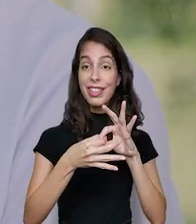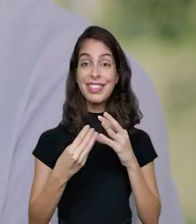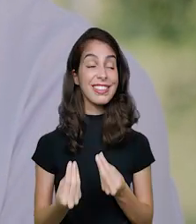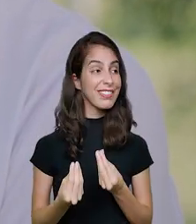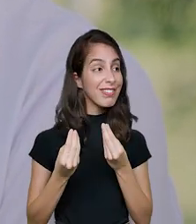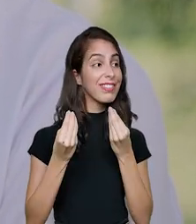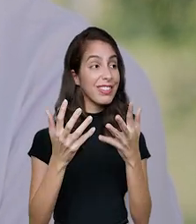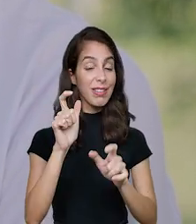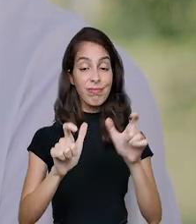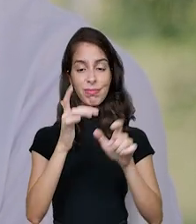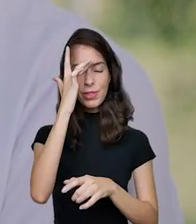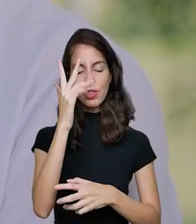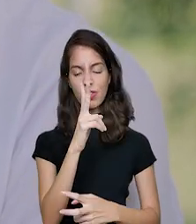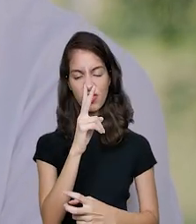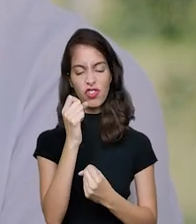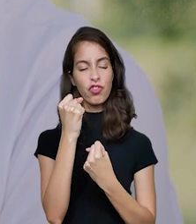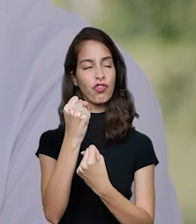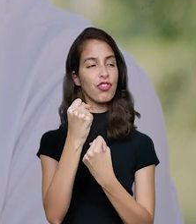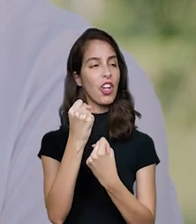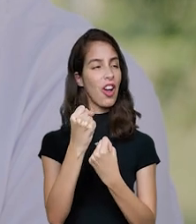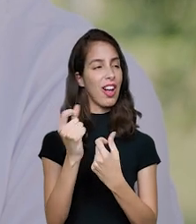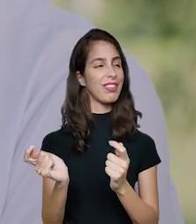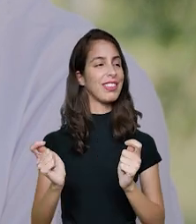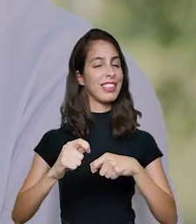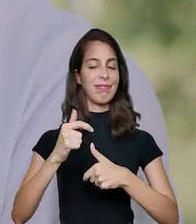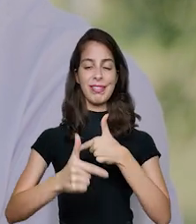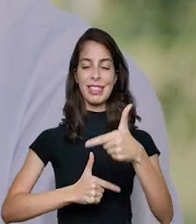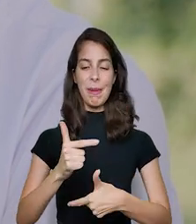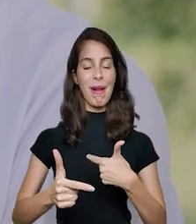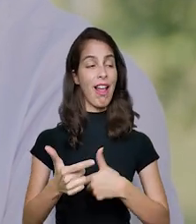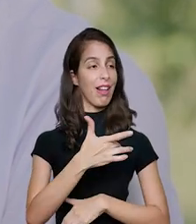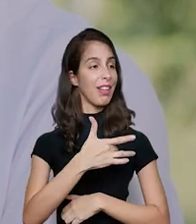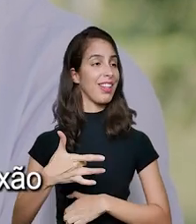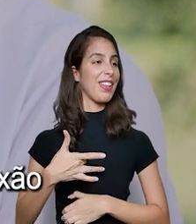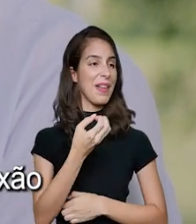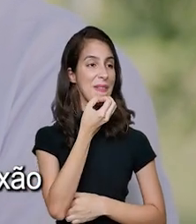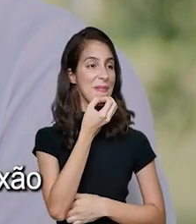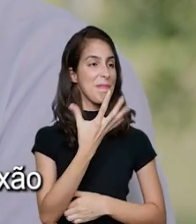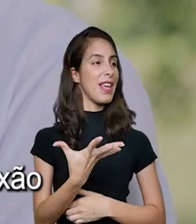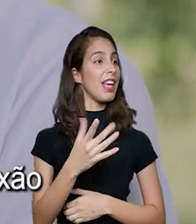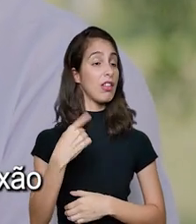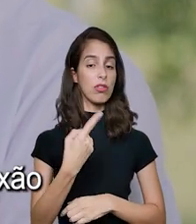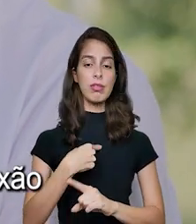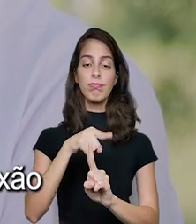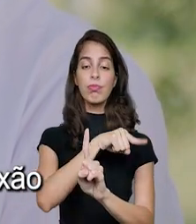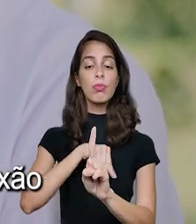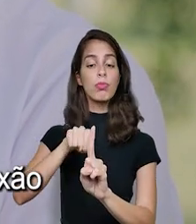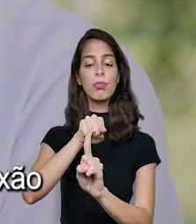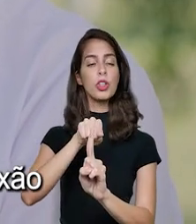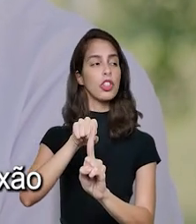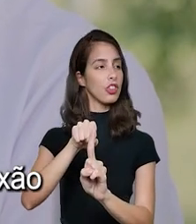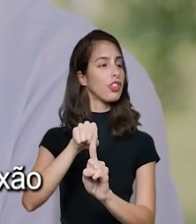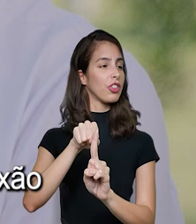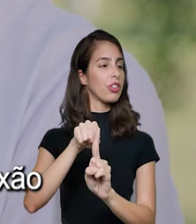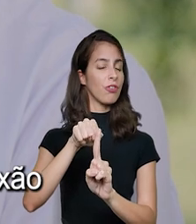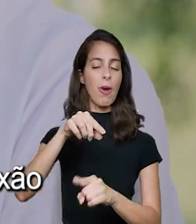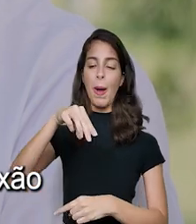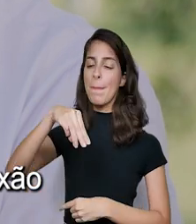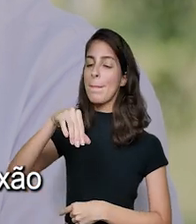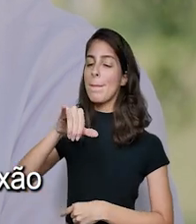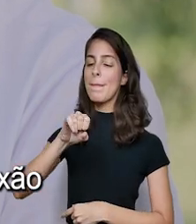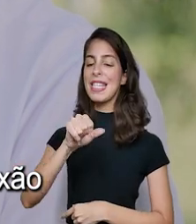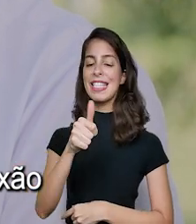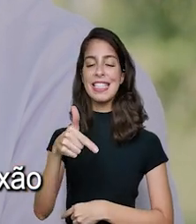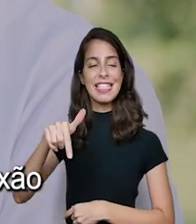daqui tem condições de né poder prestar né o né a nossa a nossa missão institucional da de de de